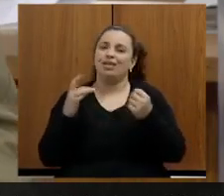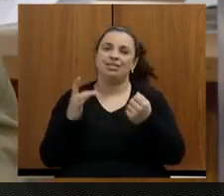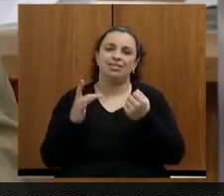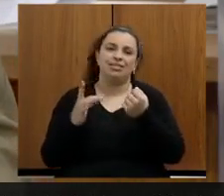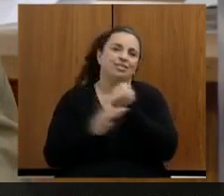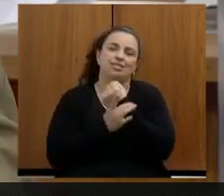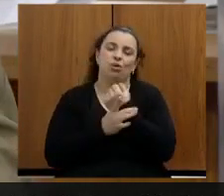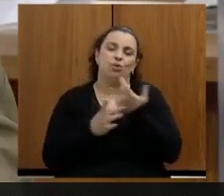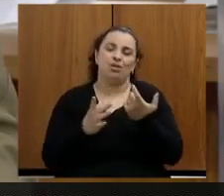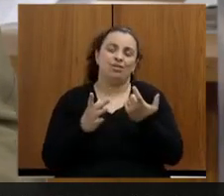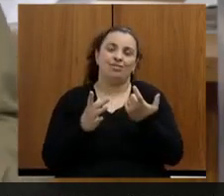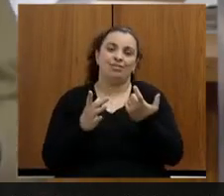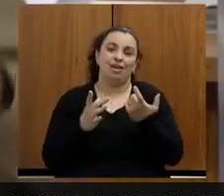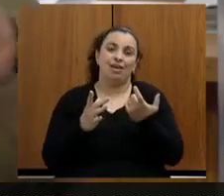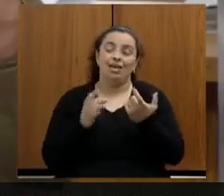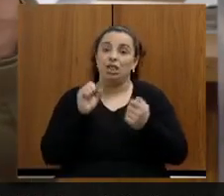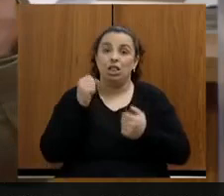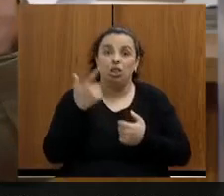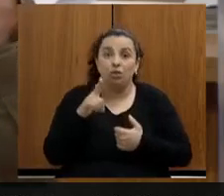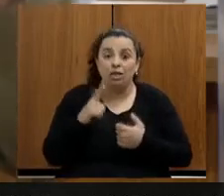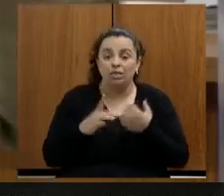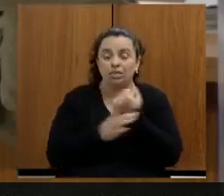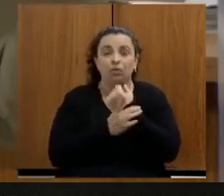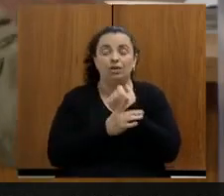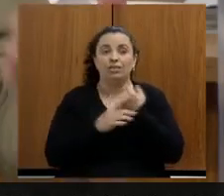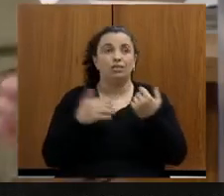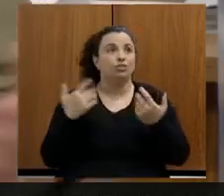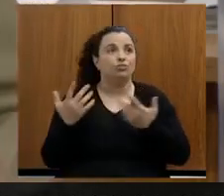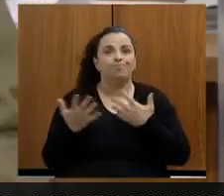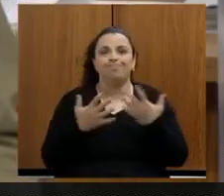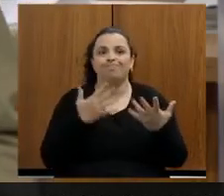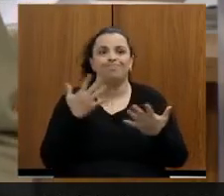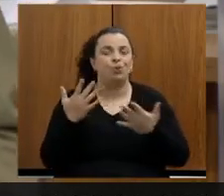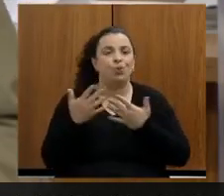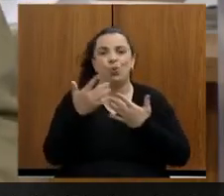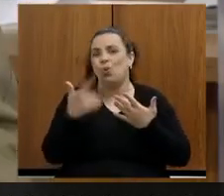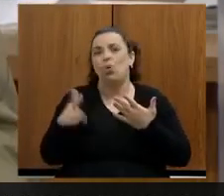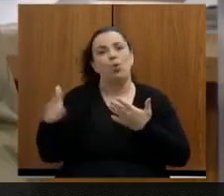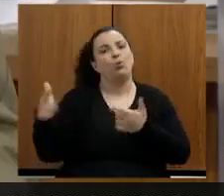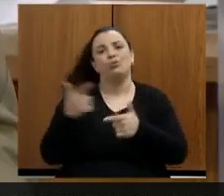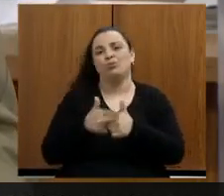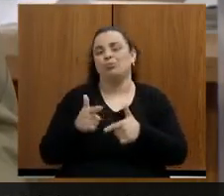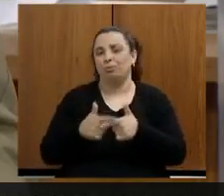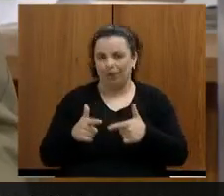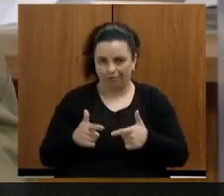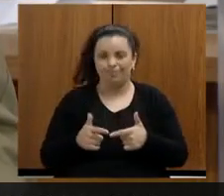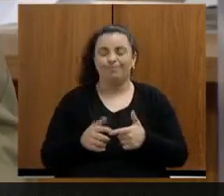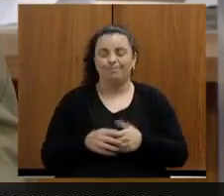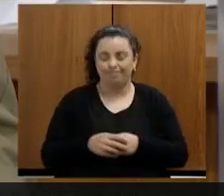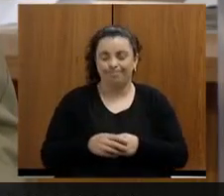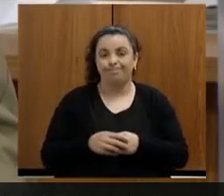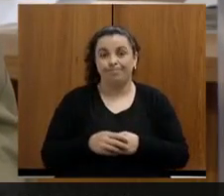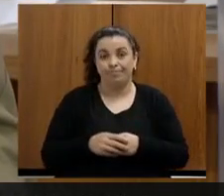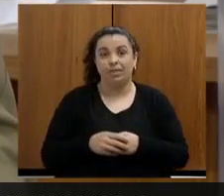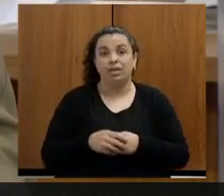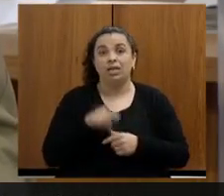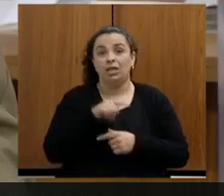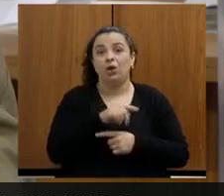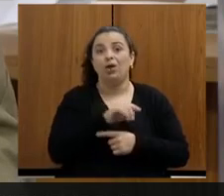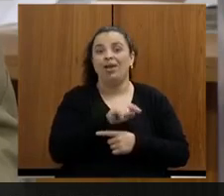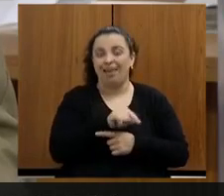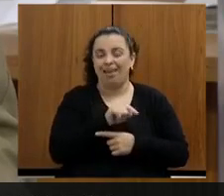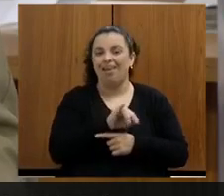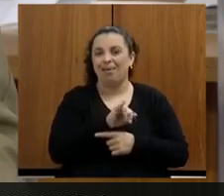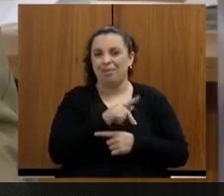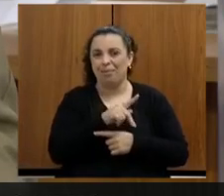ficar a gente vai desviar nossa atenção para outras questões Então esse é a gente 18 é